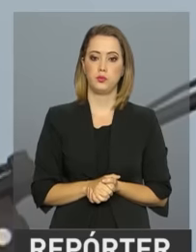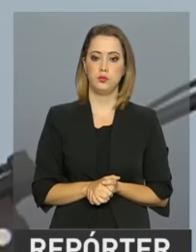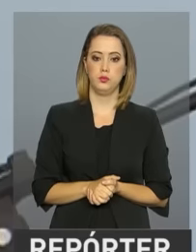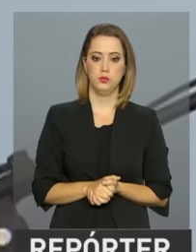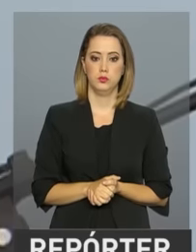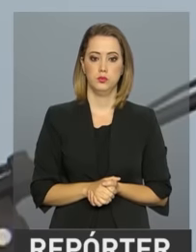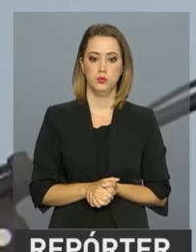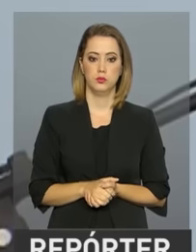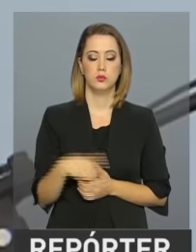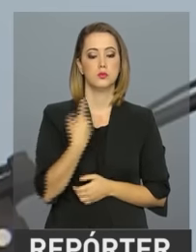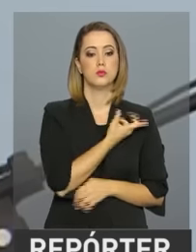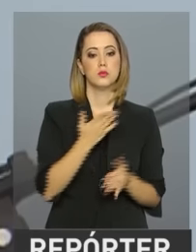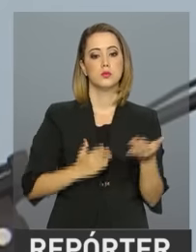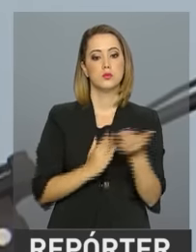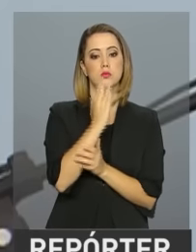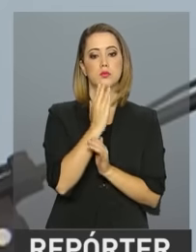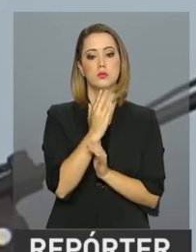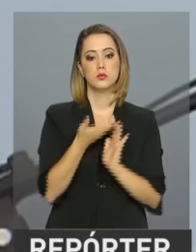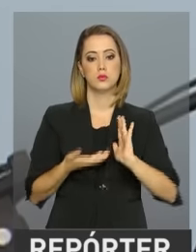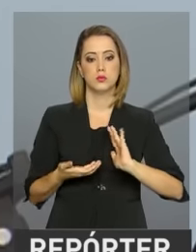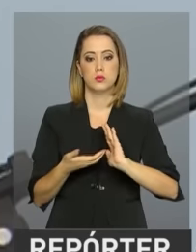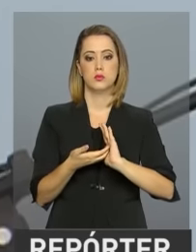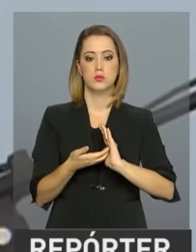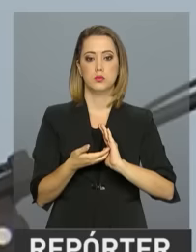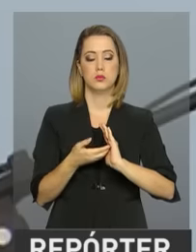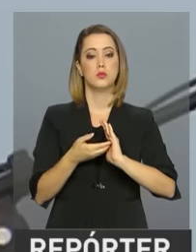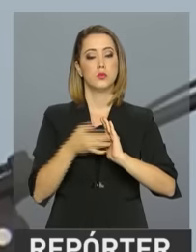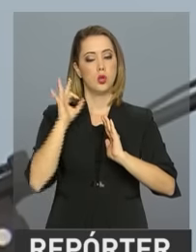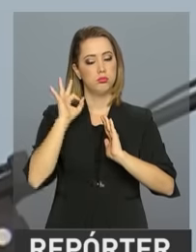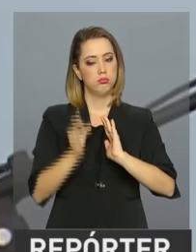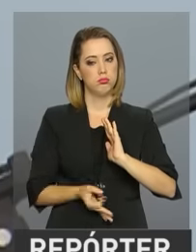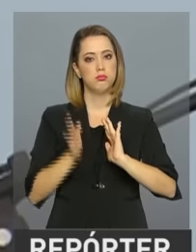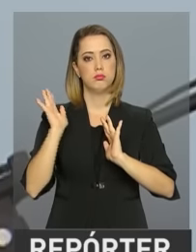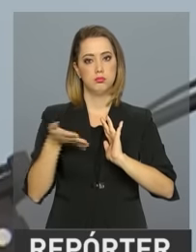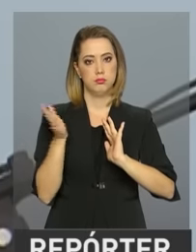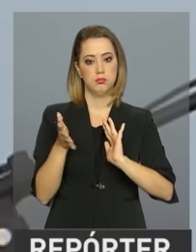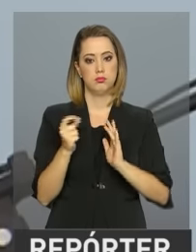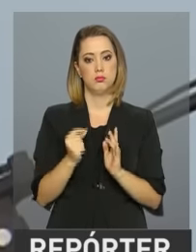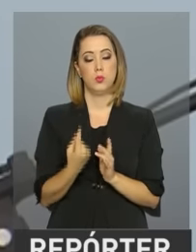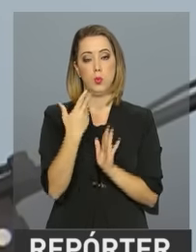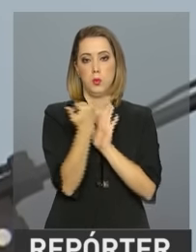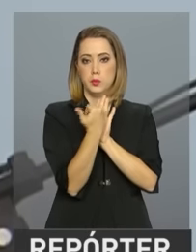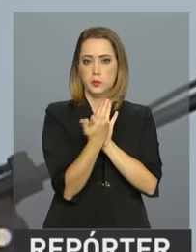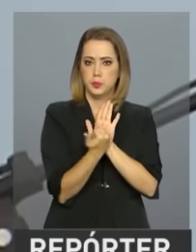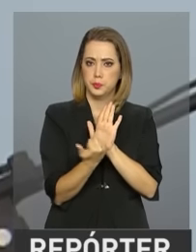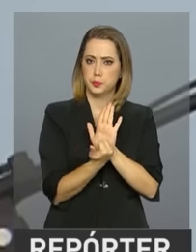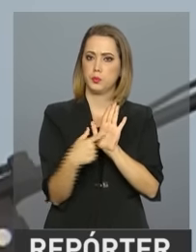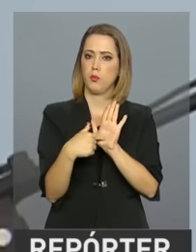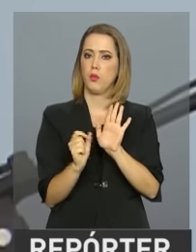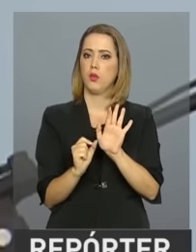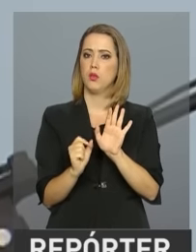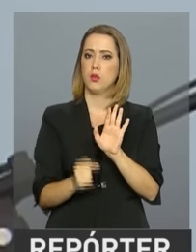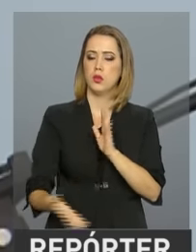nós aprovamos na Câmara Federal em caráter definitivo um projeto que fez